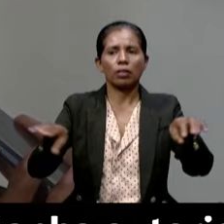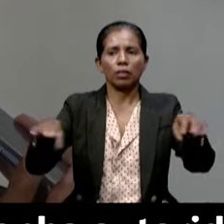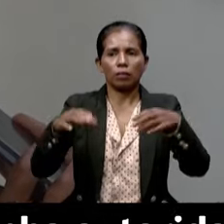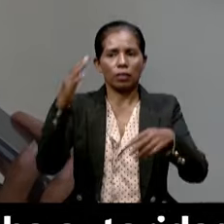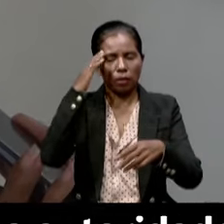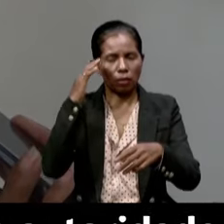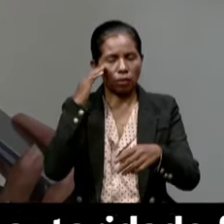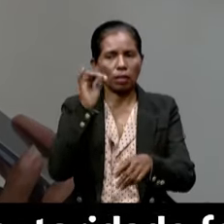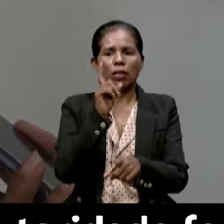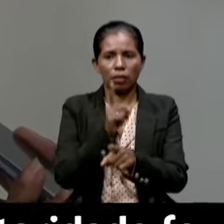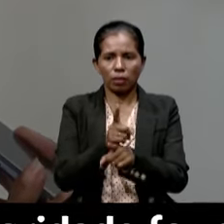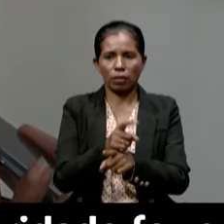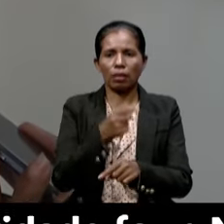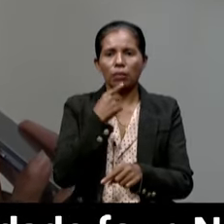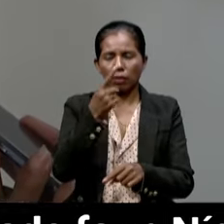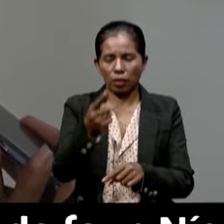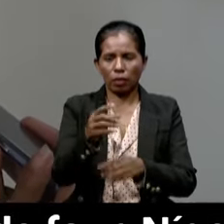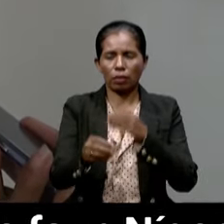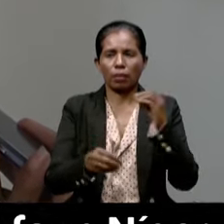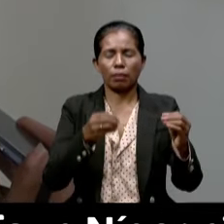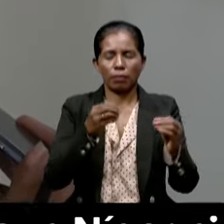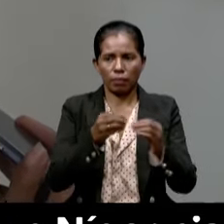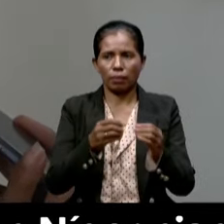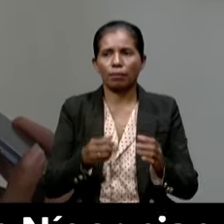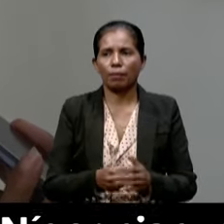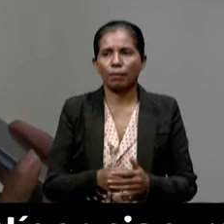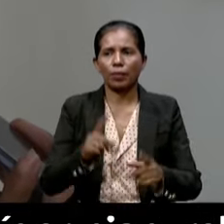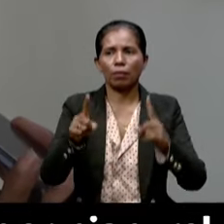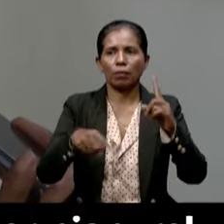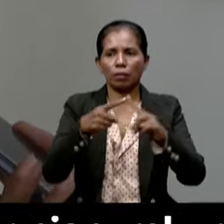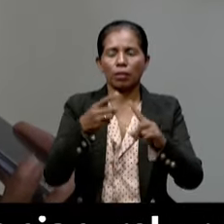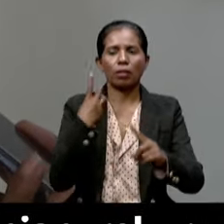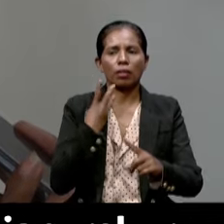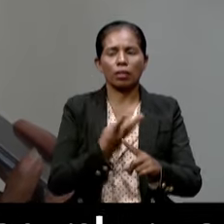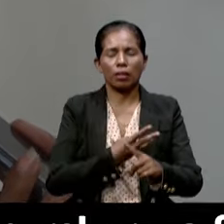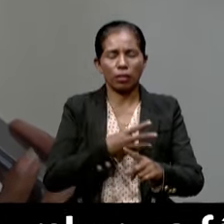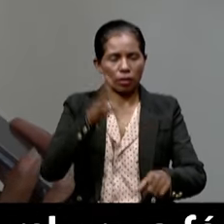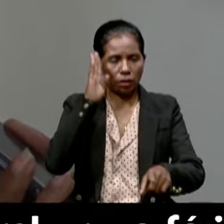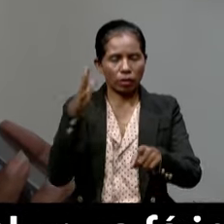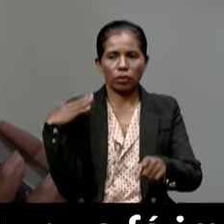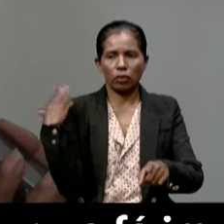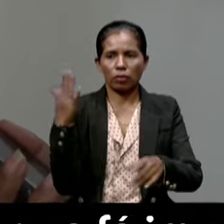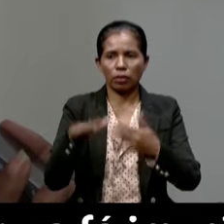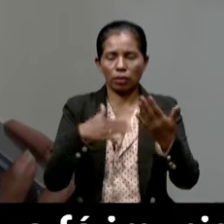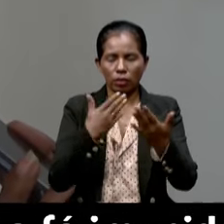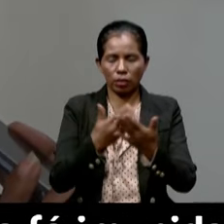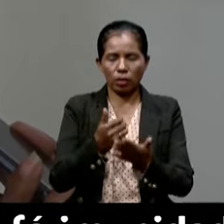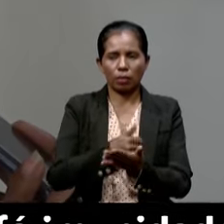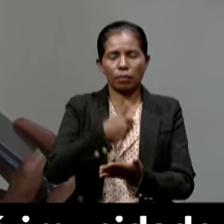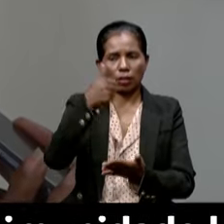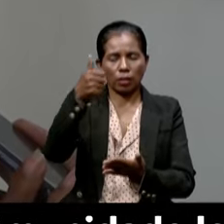Sim, idane atu atete dit kata ka oin hira itania alin sira jovem sira me passa iha